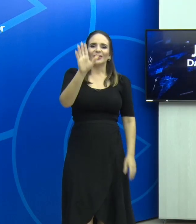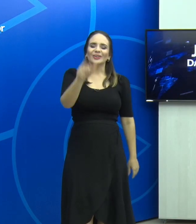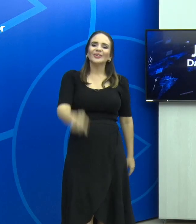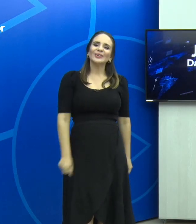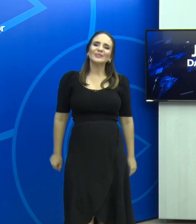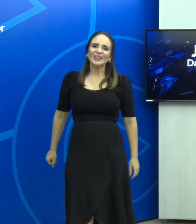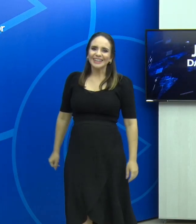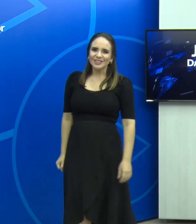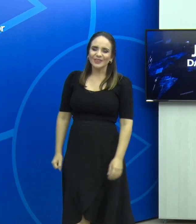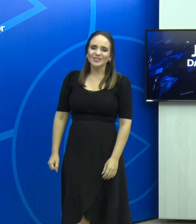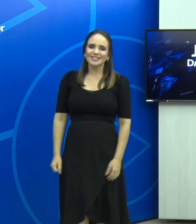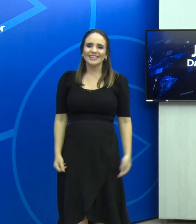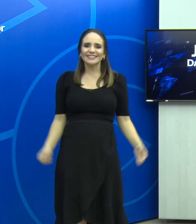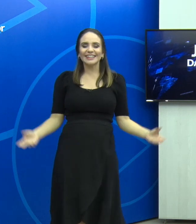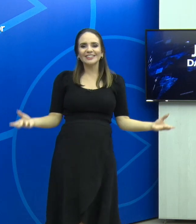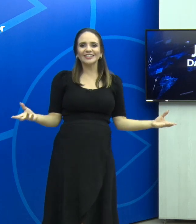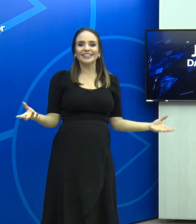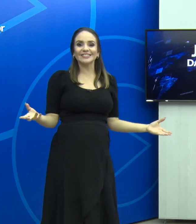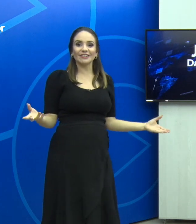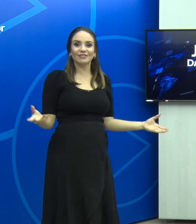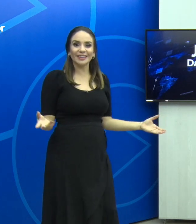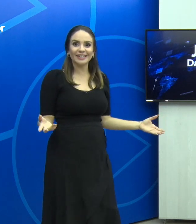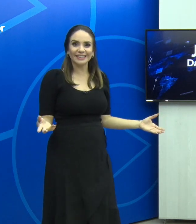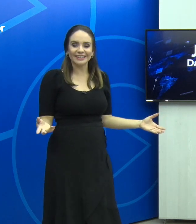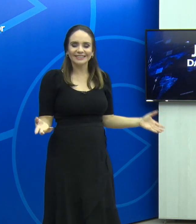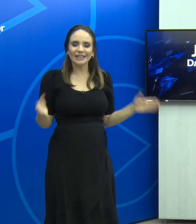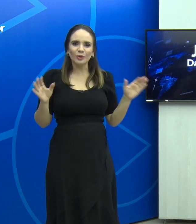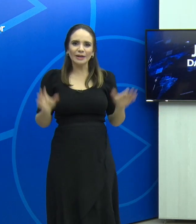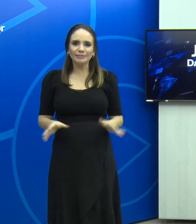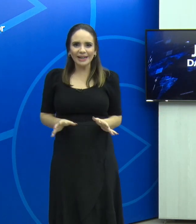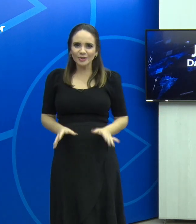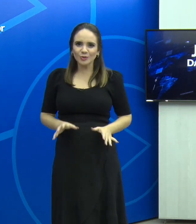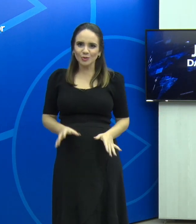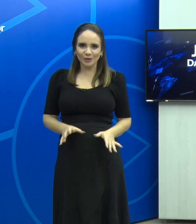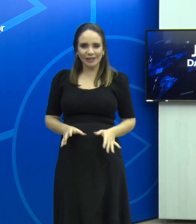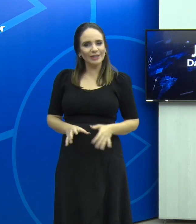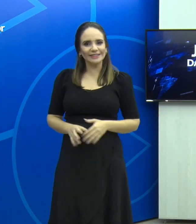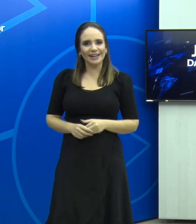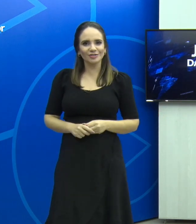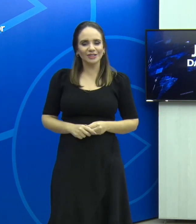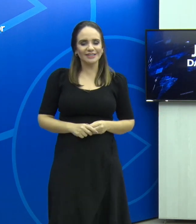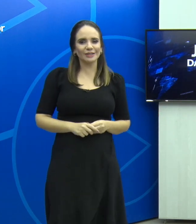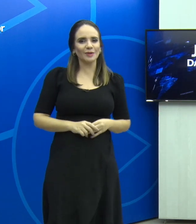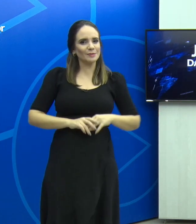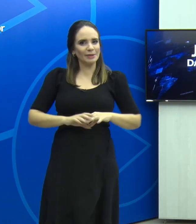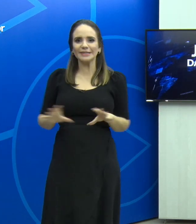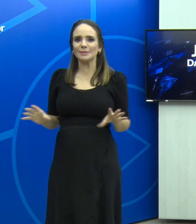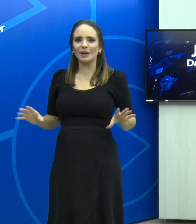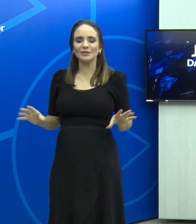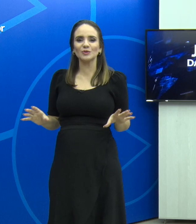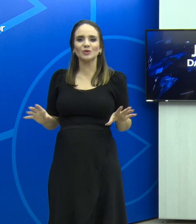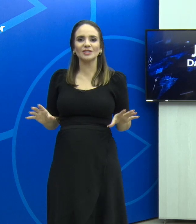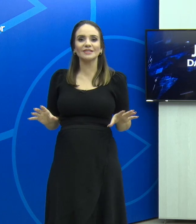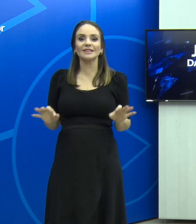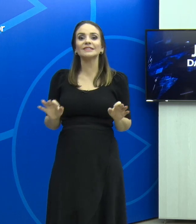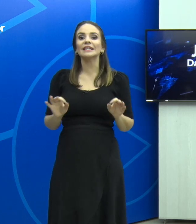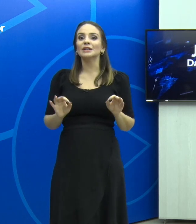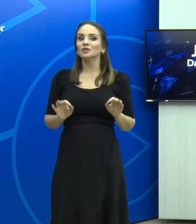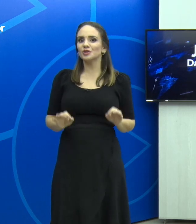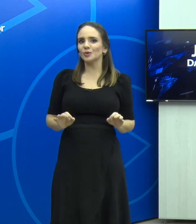oi oi oi boa tarde para vocês excelente terça-feira está no ar mais um jornal da tarde trazendo as principais